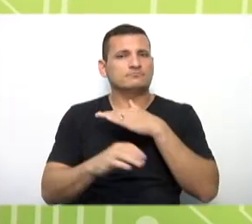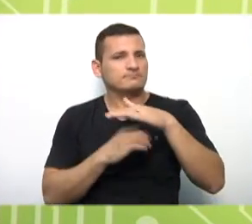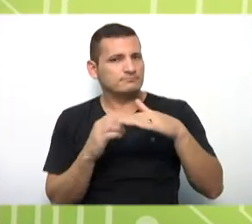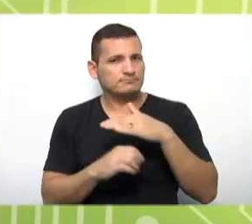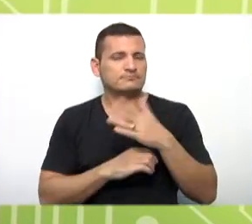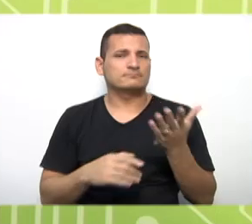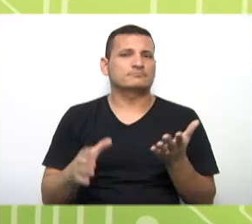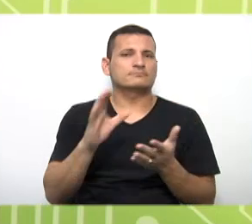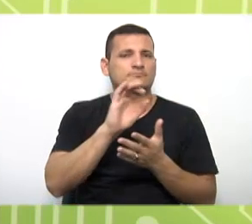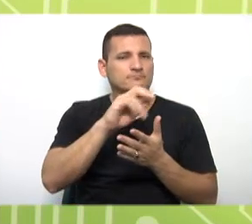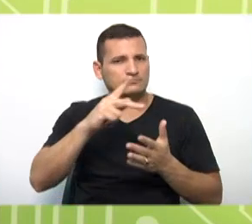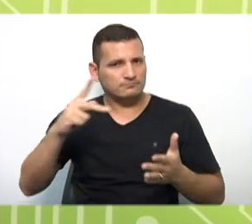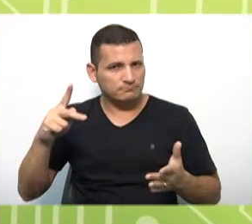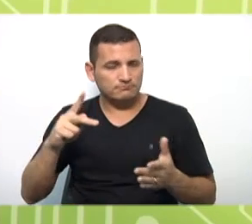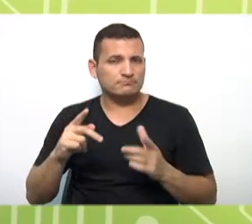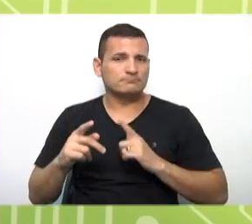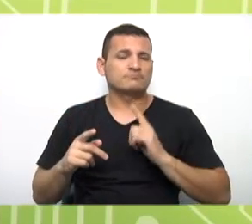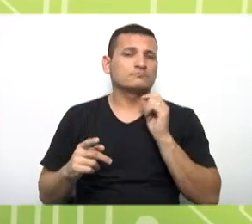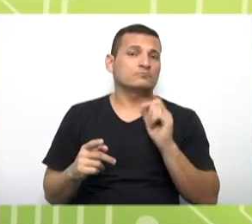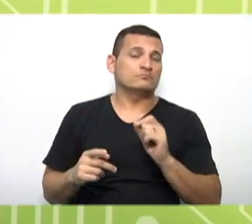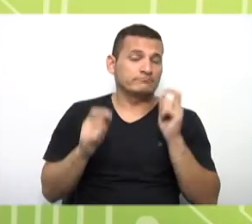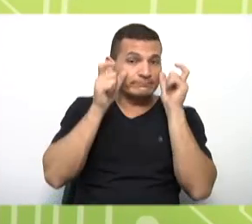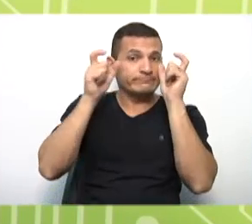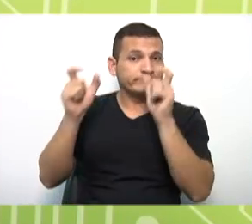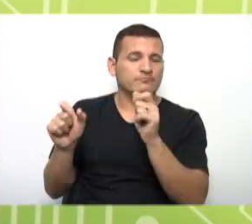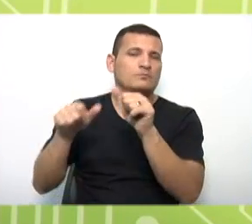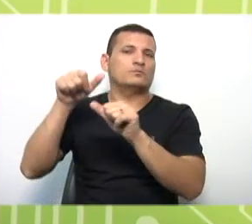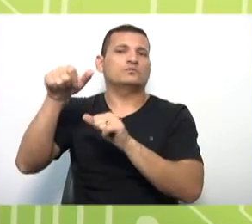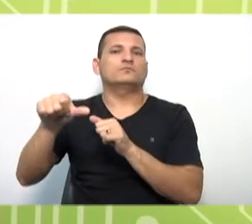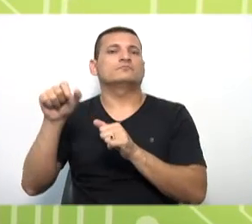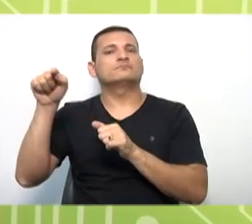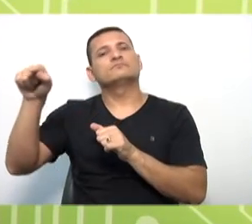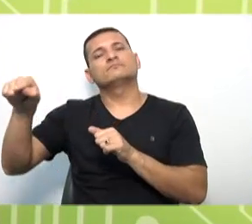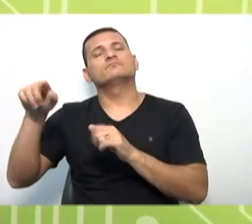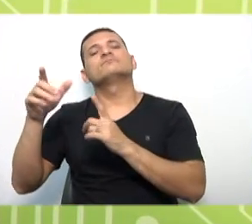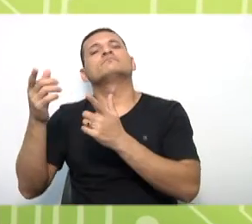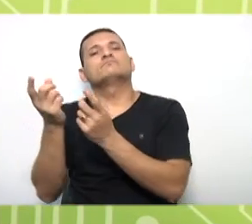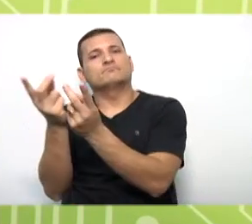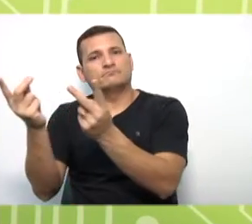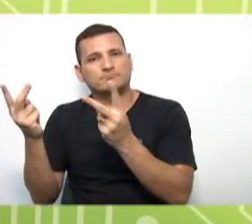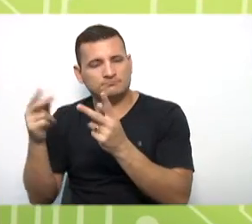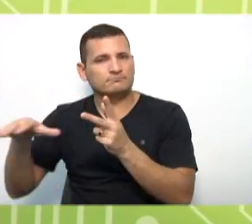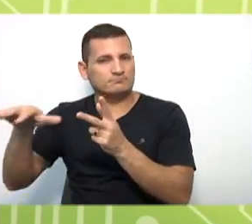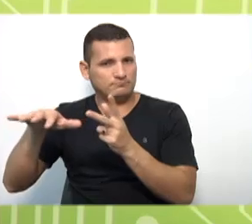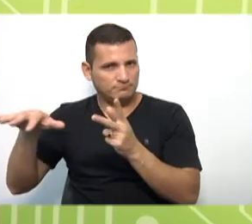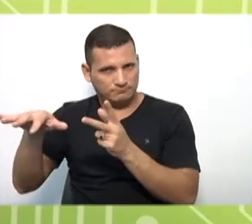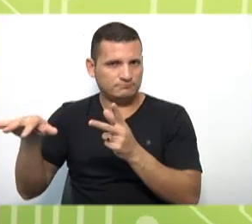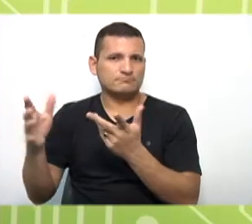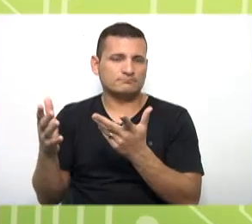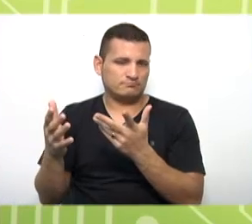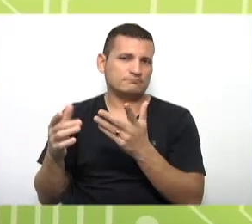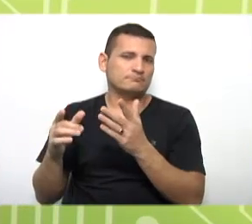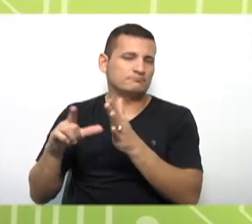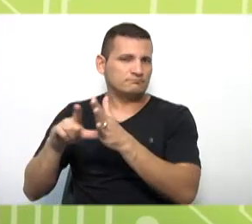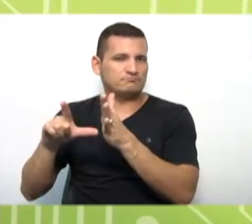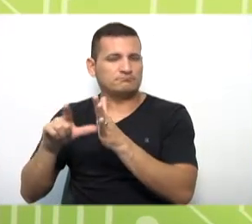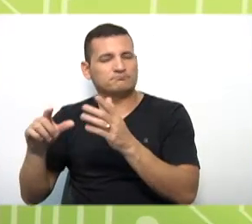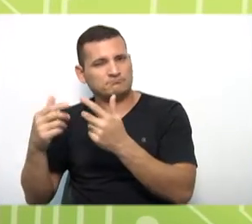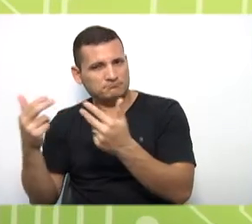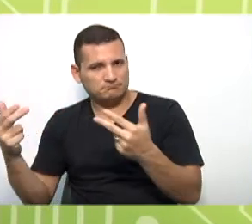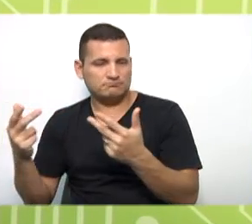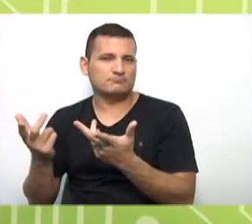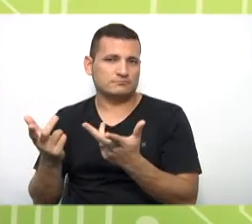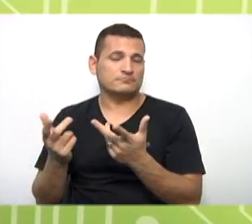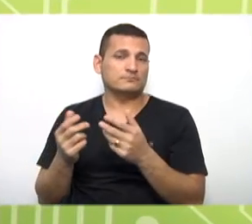organização, estar atento às mudanças no mercado. E são mudanças que são impulsionadas que o mercado impulsiona a sua